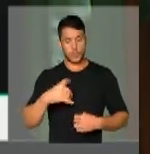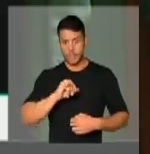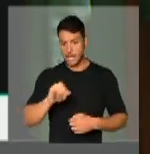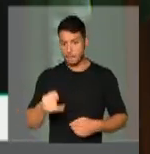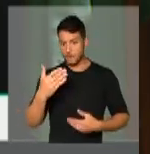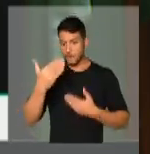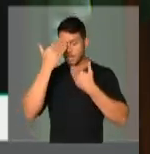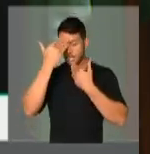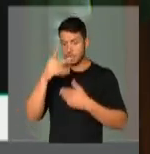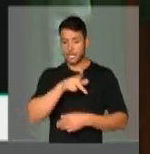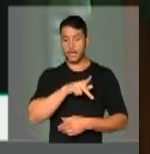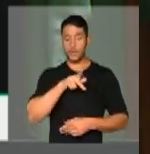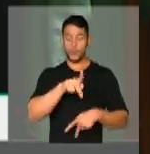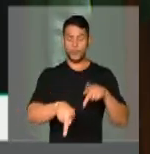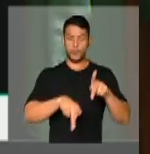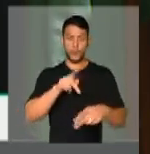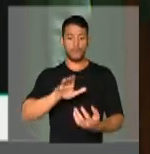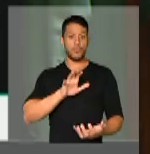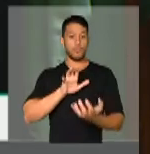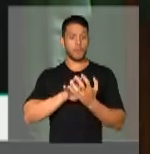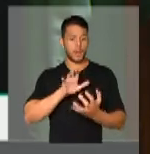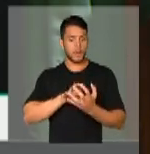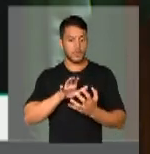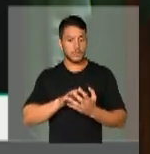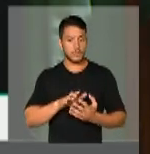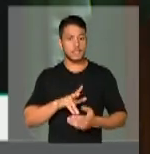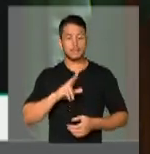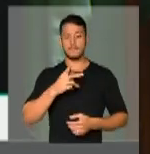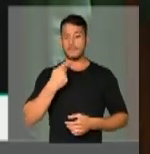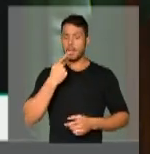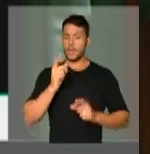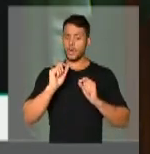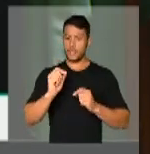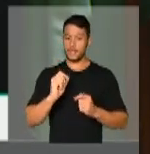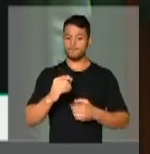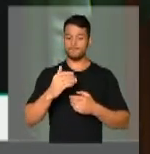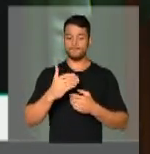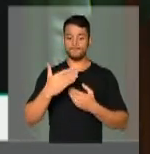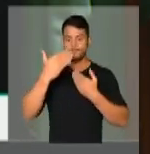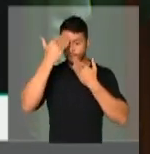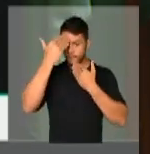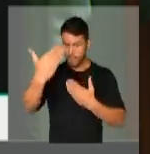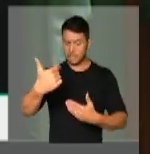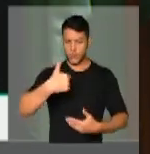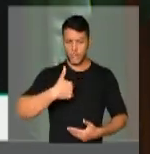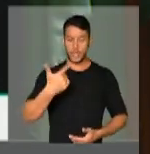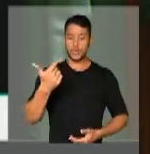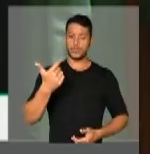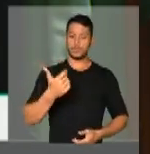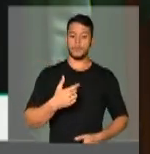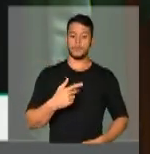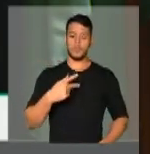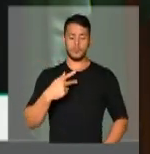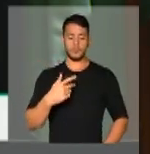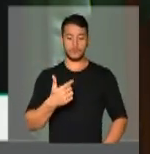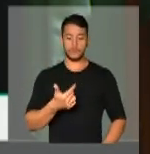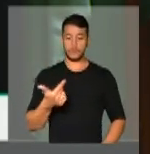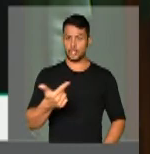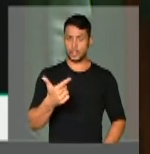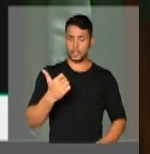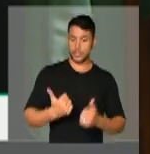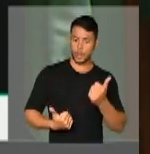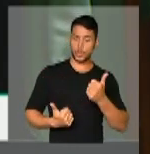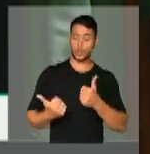povo pernambucano, dizer ao nosso partido que temos a gratidão de agora, como vice-líder do PSB, poder estar